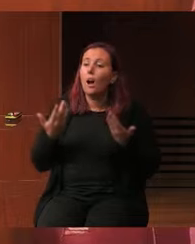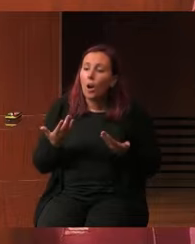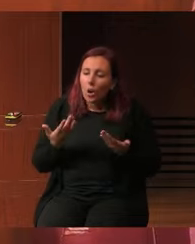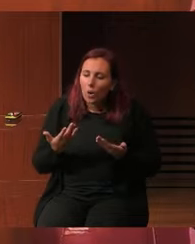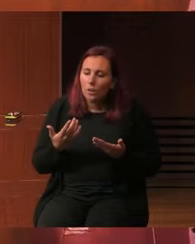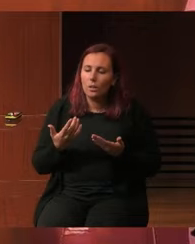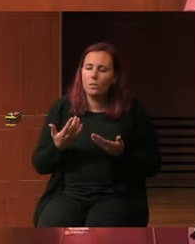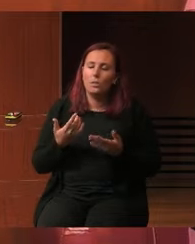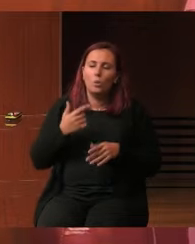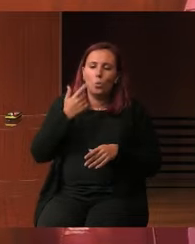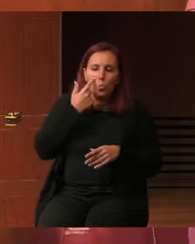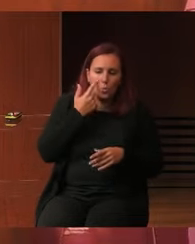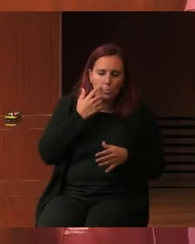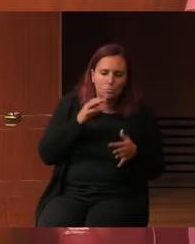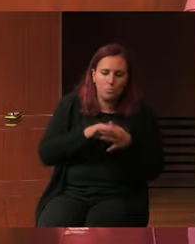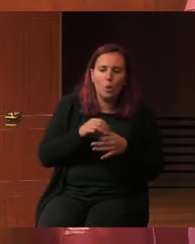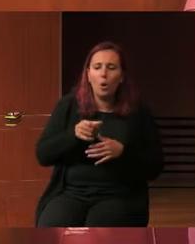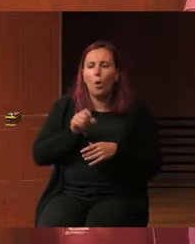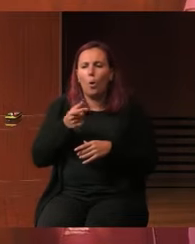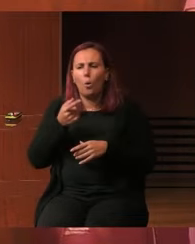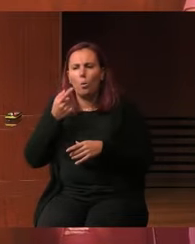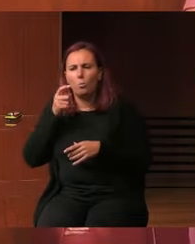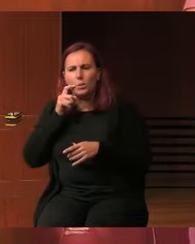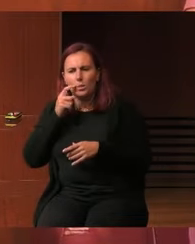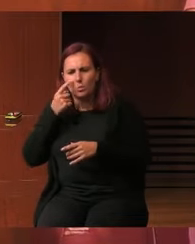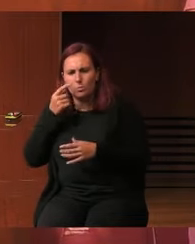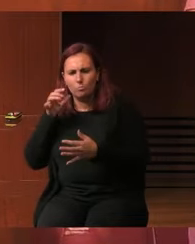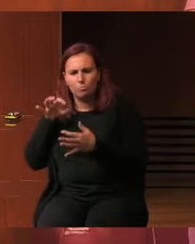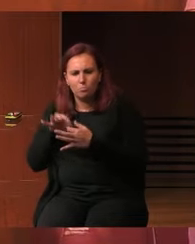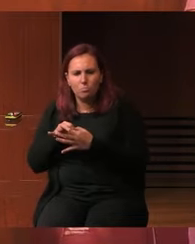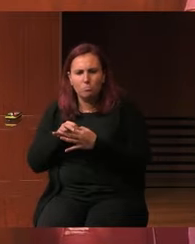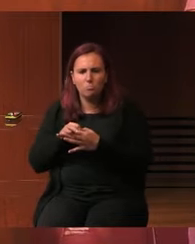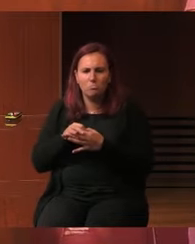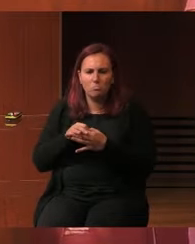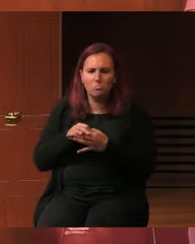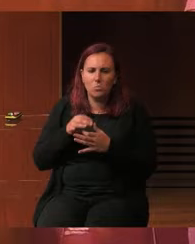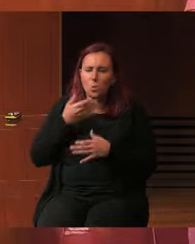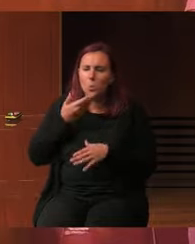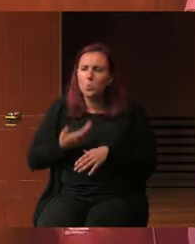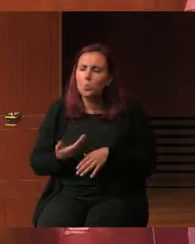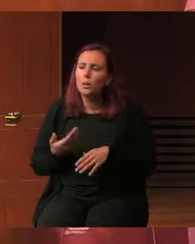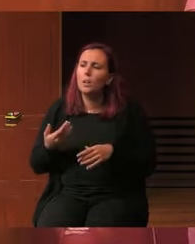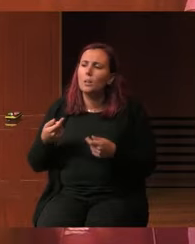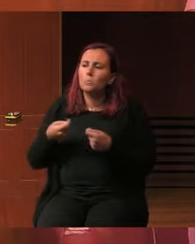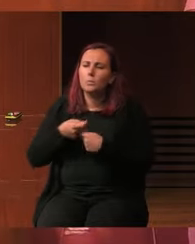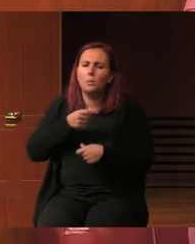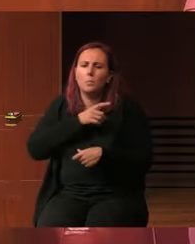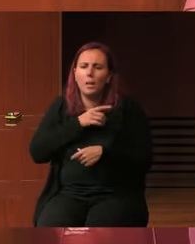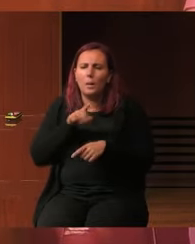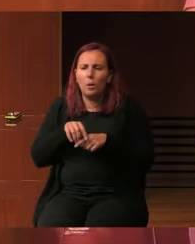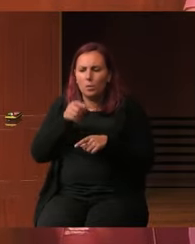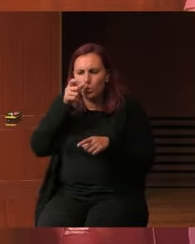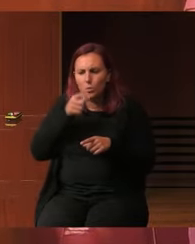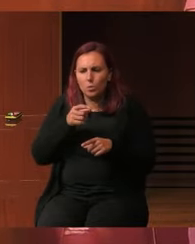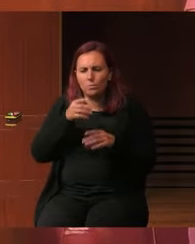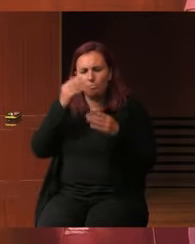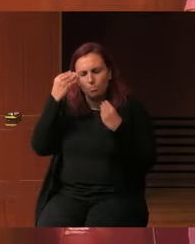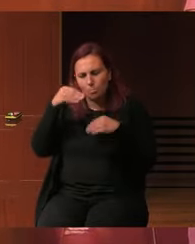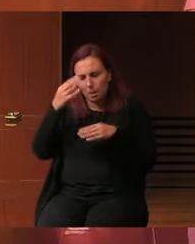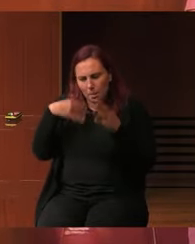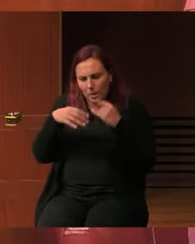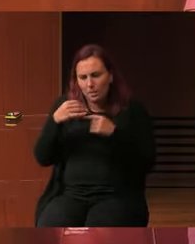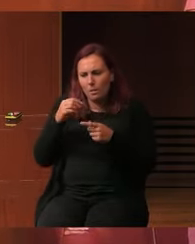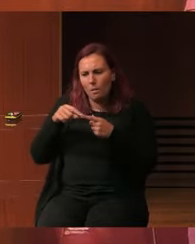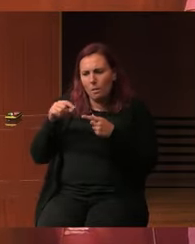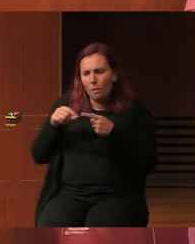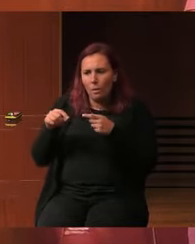do conhecimento ou dos guardiões do conhecimento estão na mão de empresas privadas, portanto, que são treinados de uma forma muito particular, muitas vezes